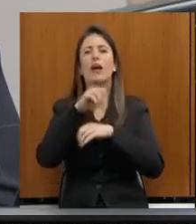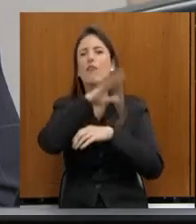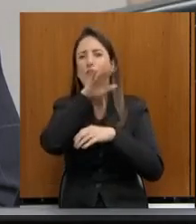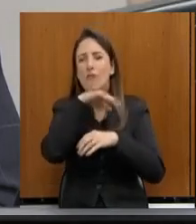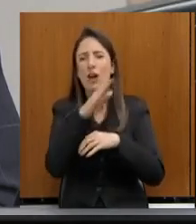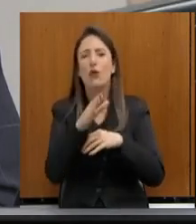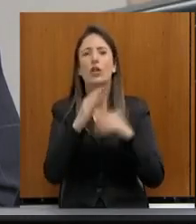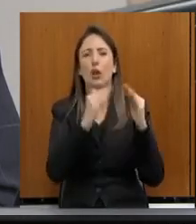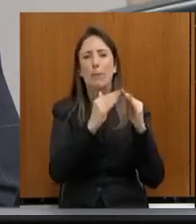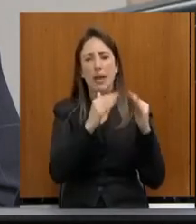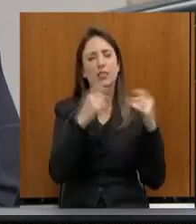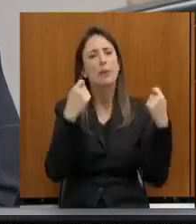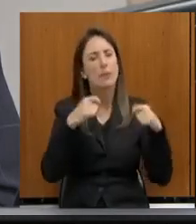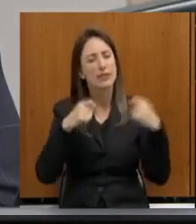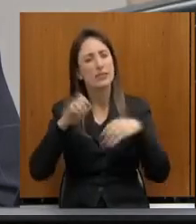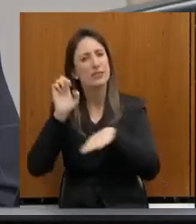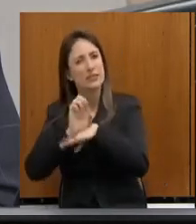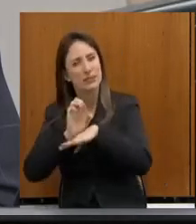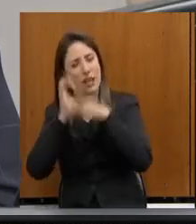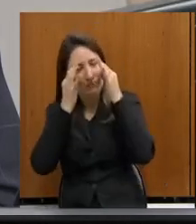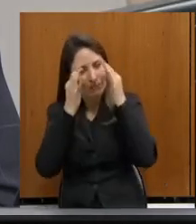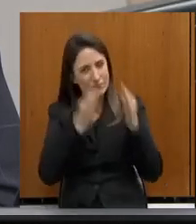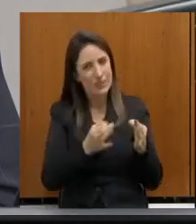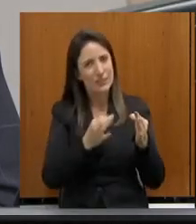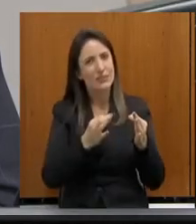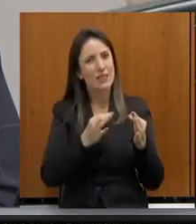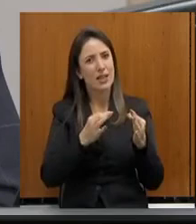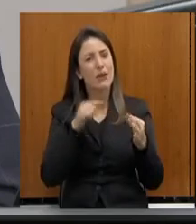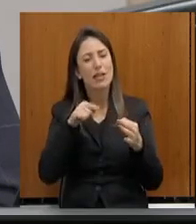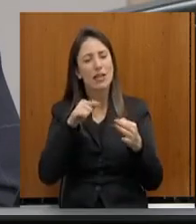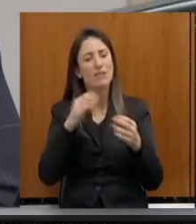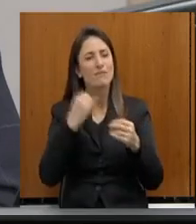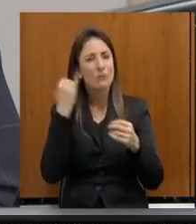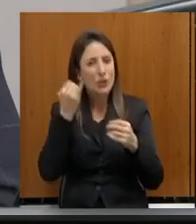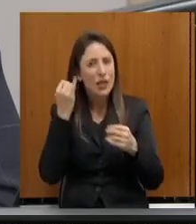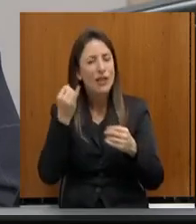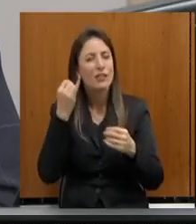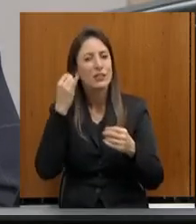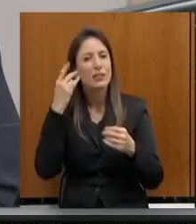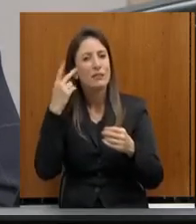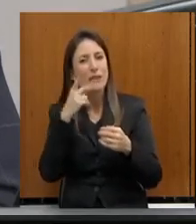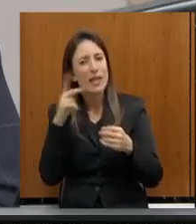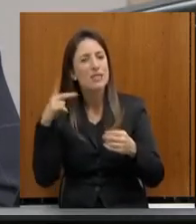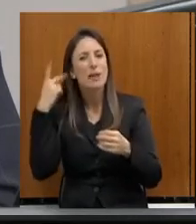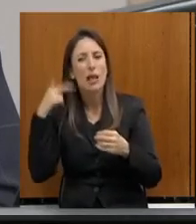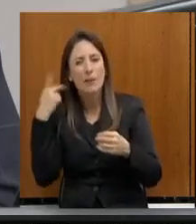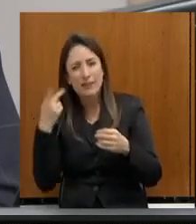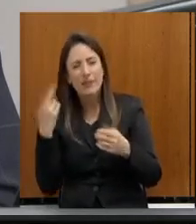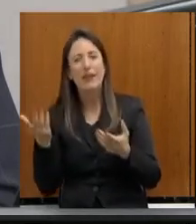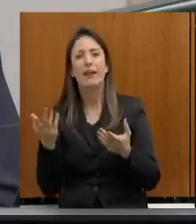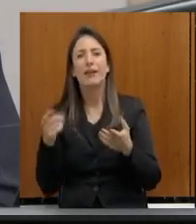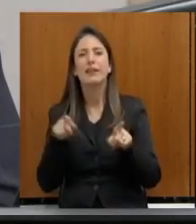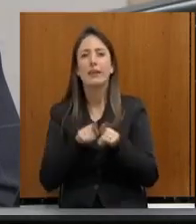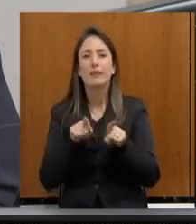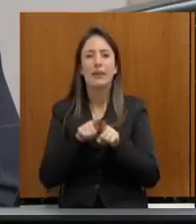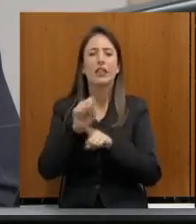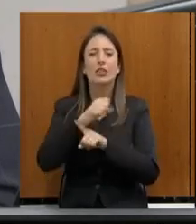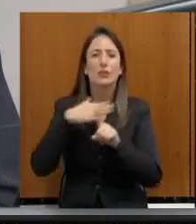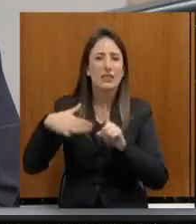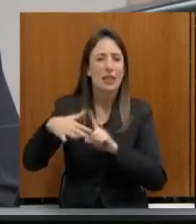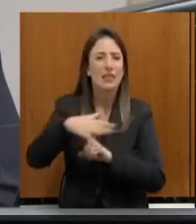Estado uma pauta muito caro não só para este parlamentar comprar vários parlamentares e grande parte da sociedade